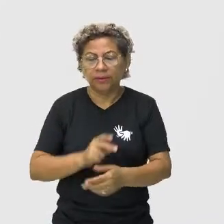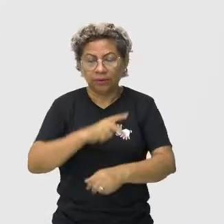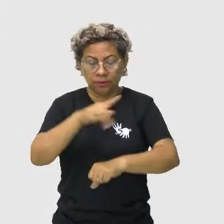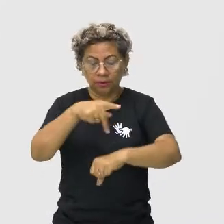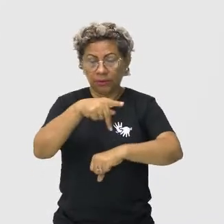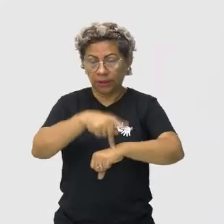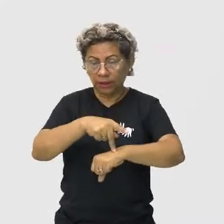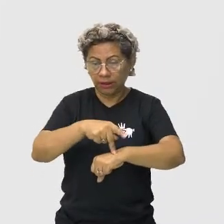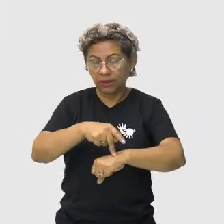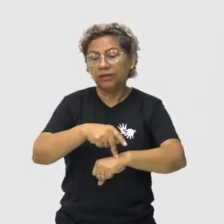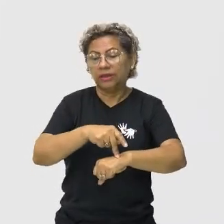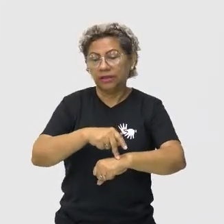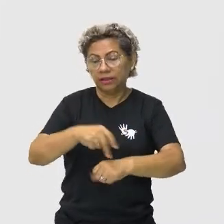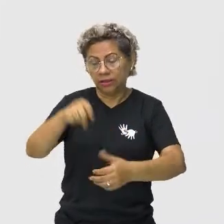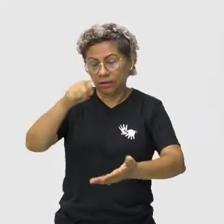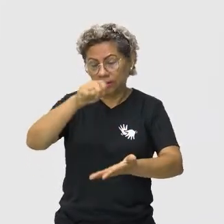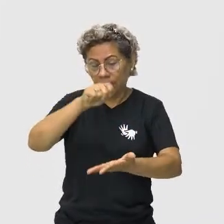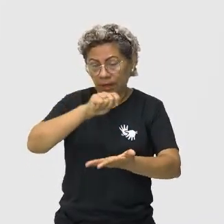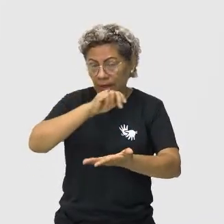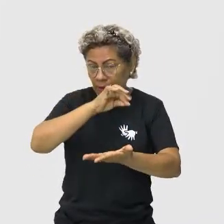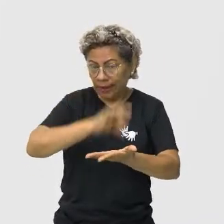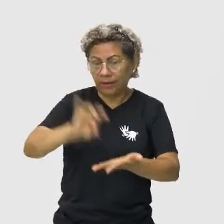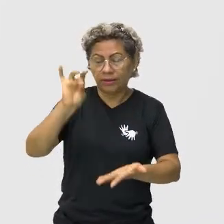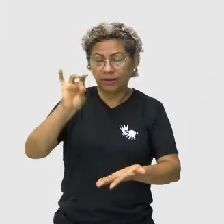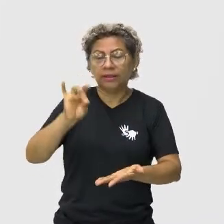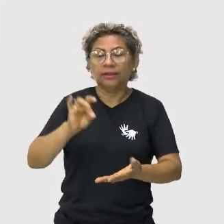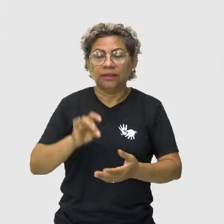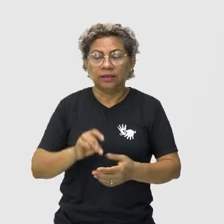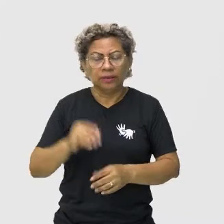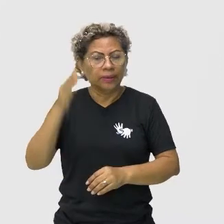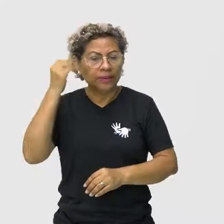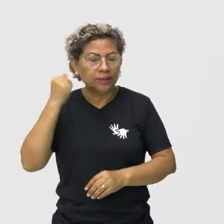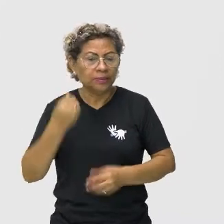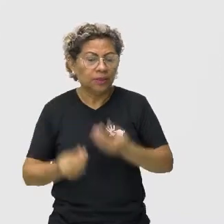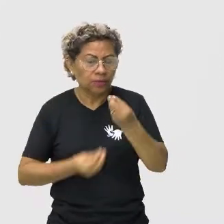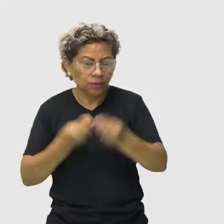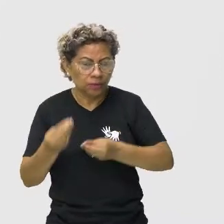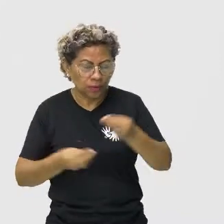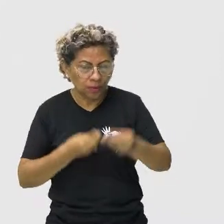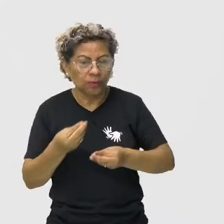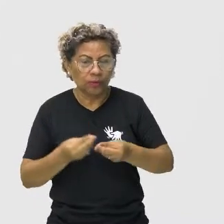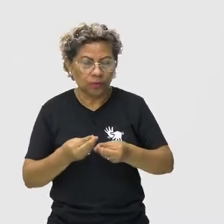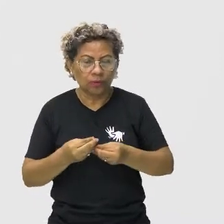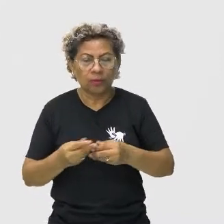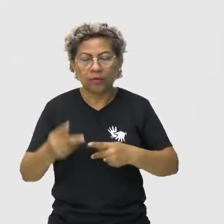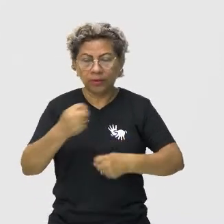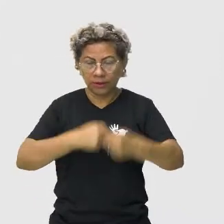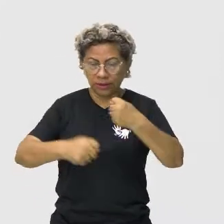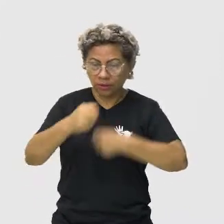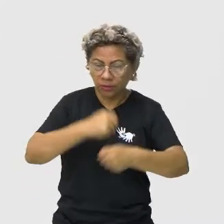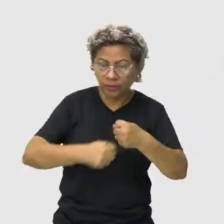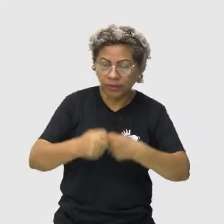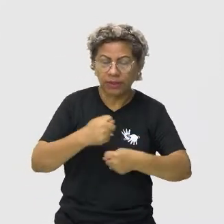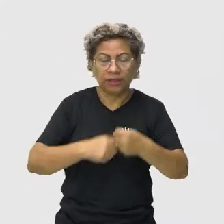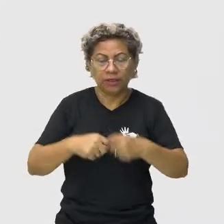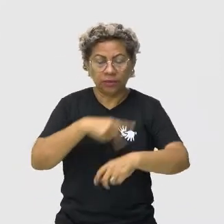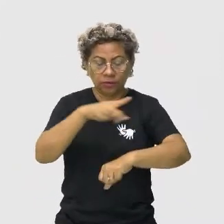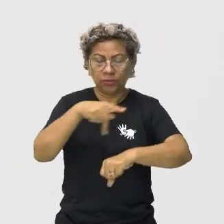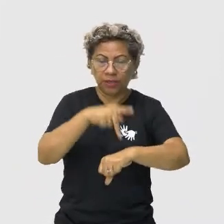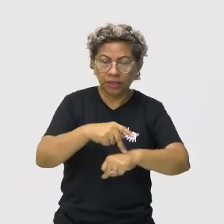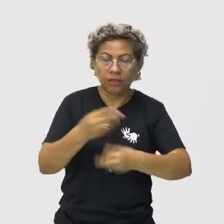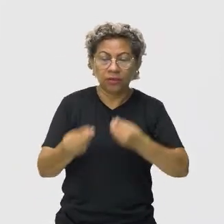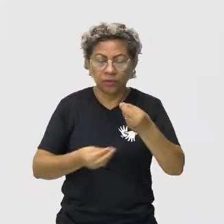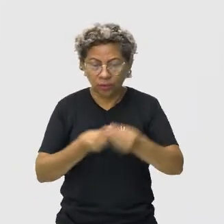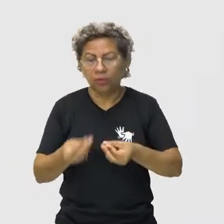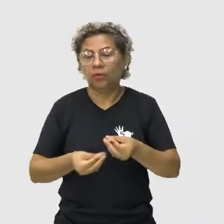determinado acordo para verificar sua economia, como é que pode ocorrer essa venda e essa compra dessas